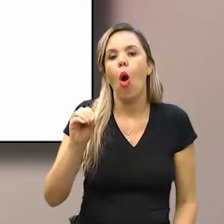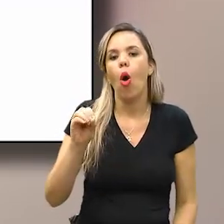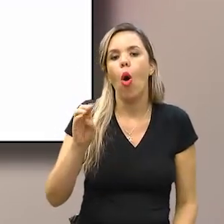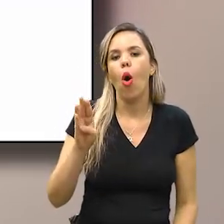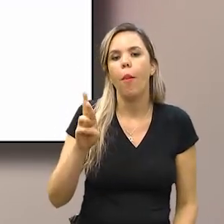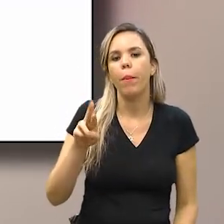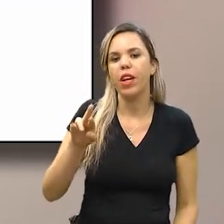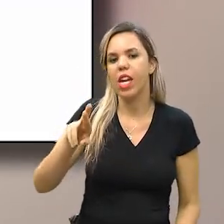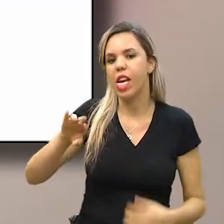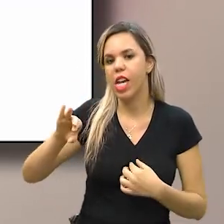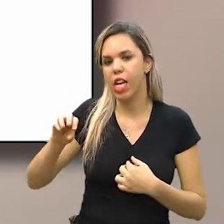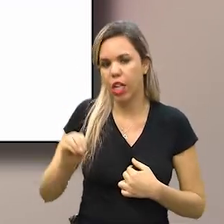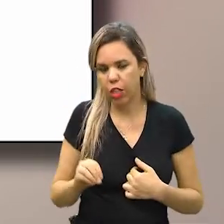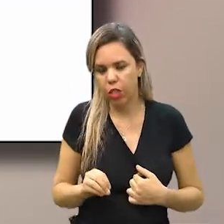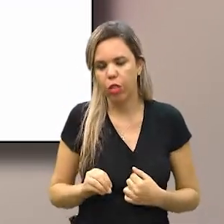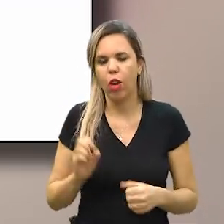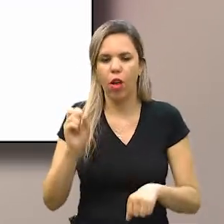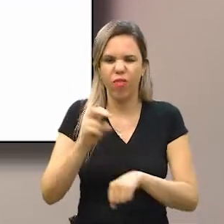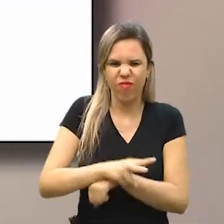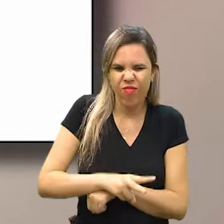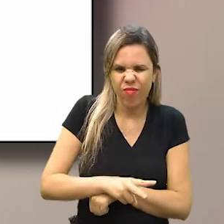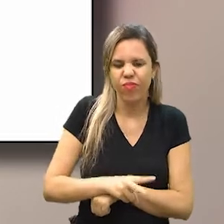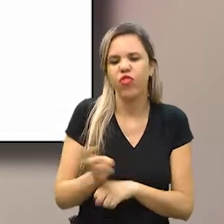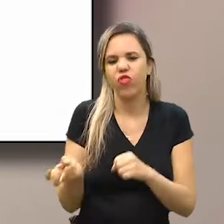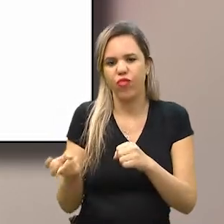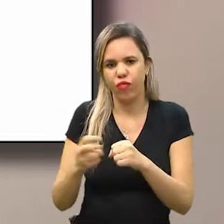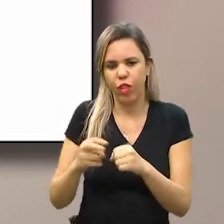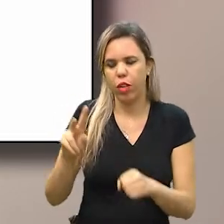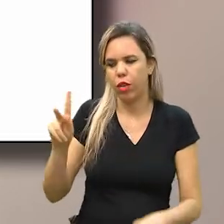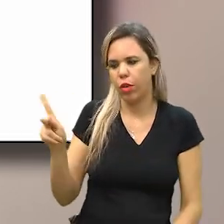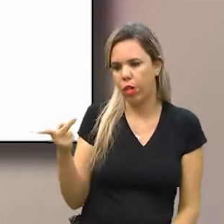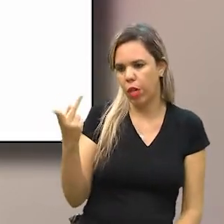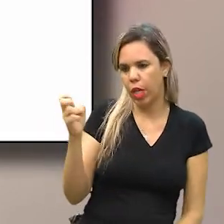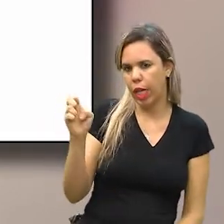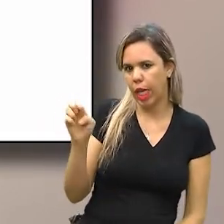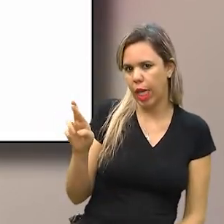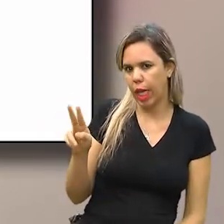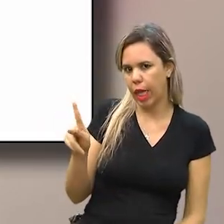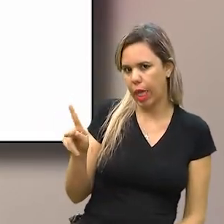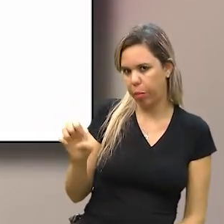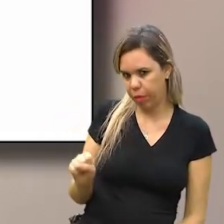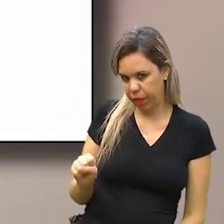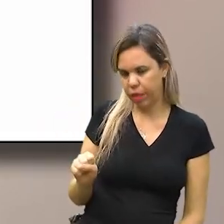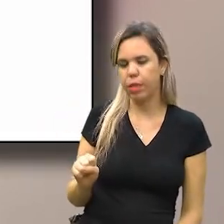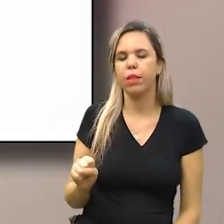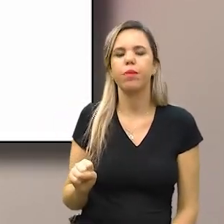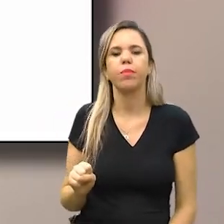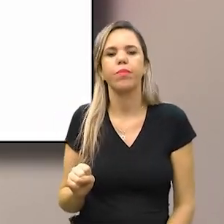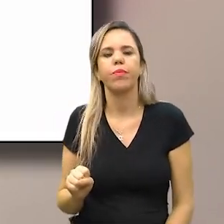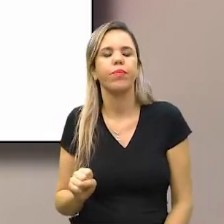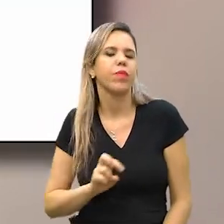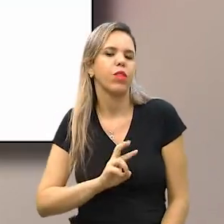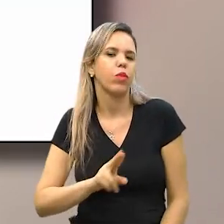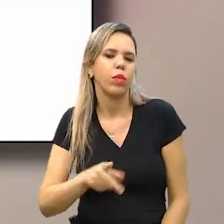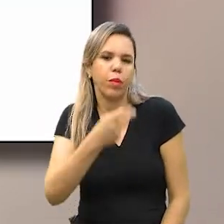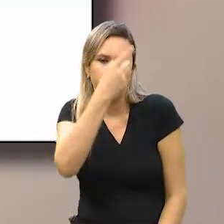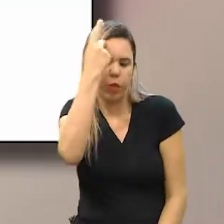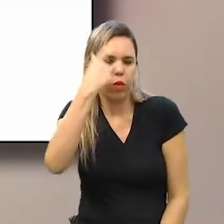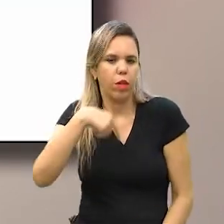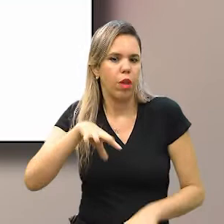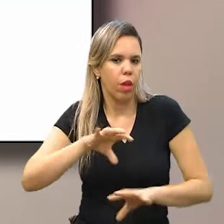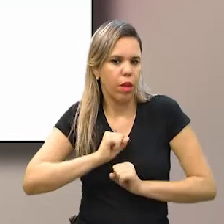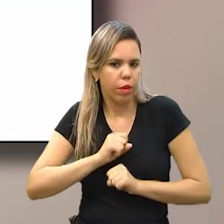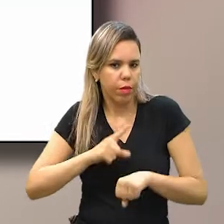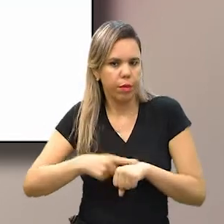né? E o herpes zoster é uma infecção pelo vírus do herpes. Na verdade, não, é uma infecção não que a pessoa